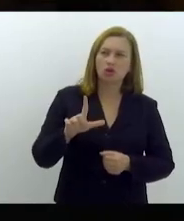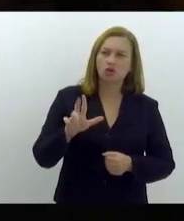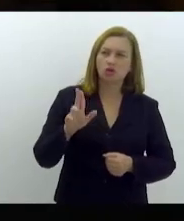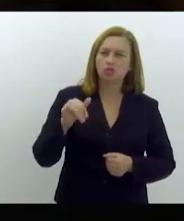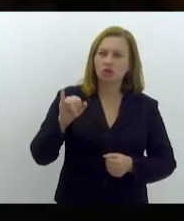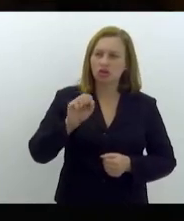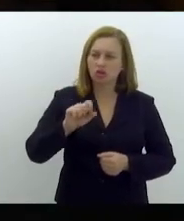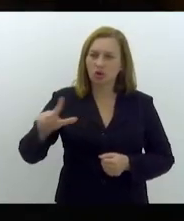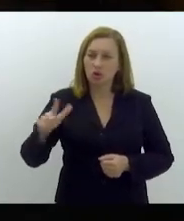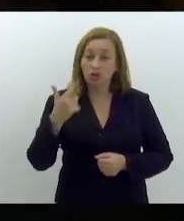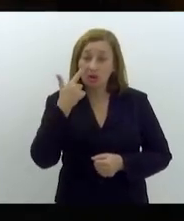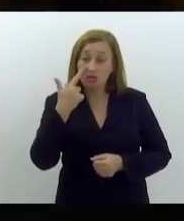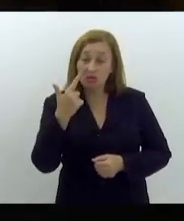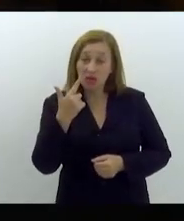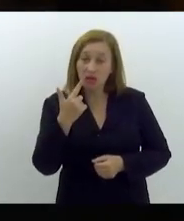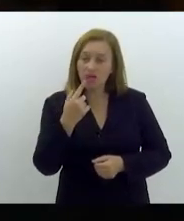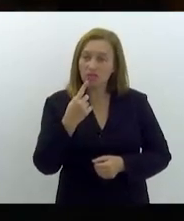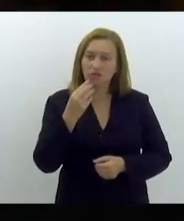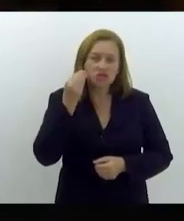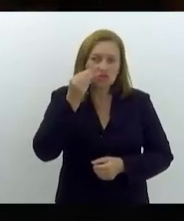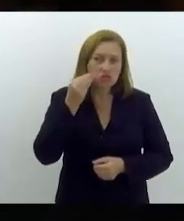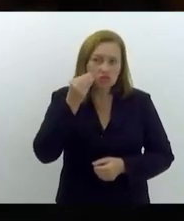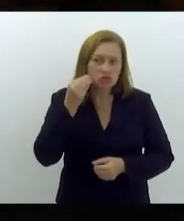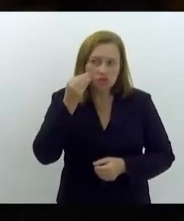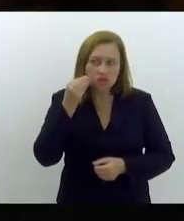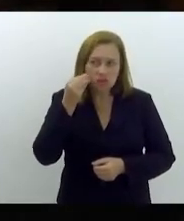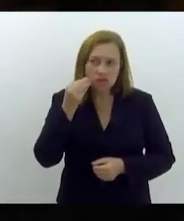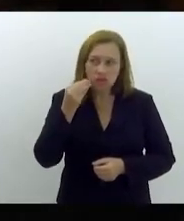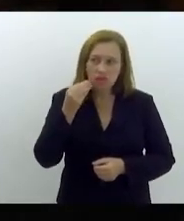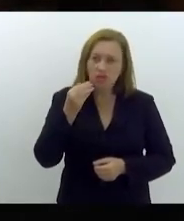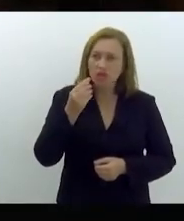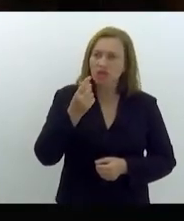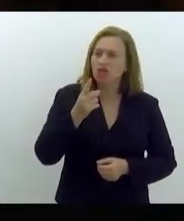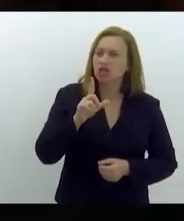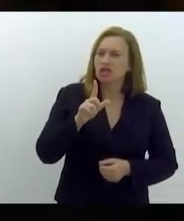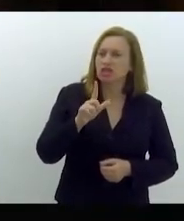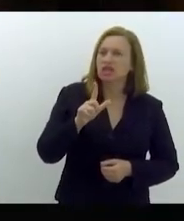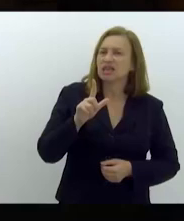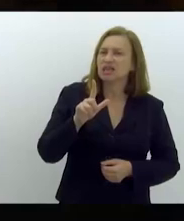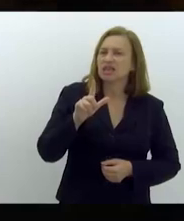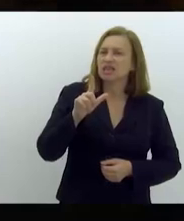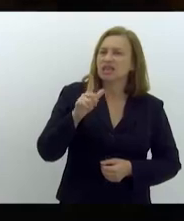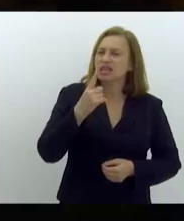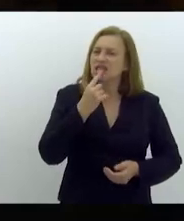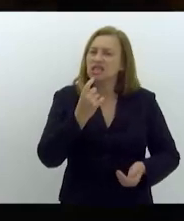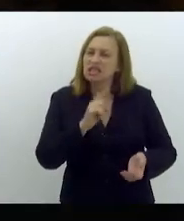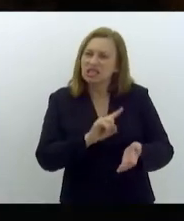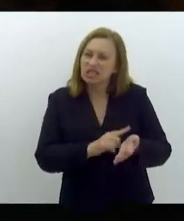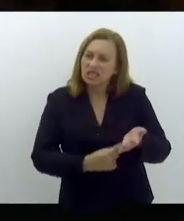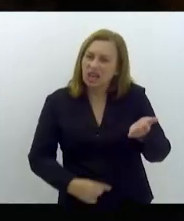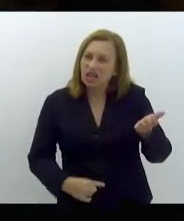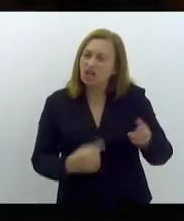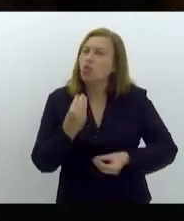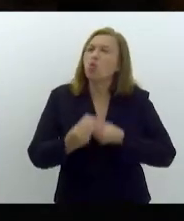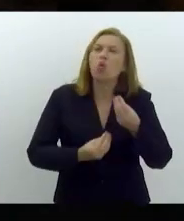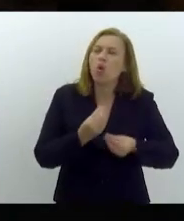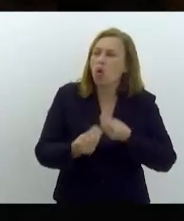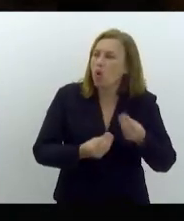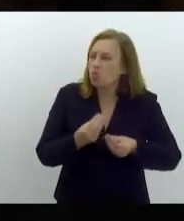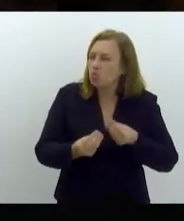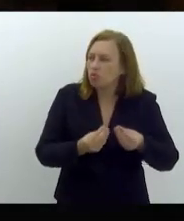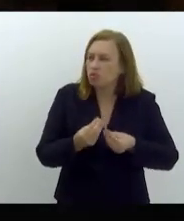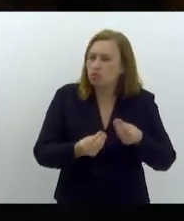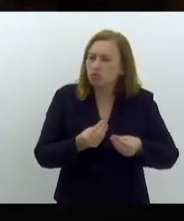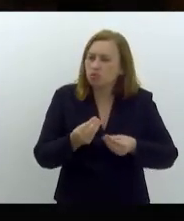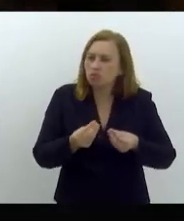detecta sangue e falta na Polícia Civil como a gente vai achar que ações